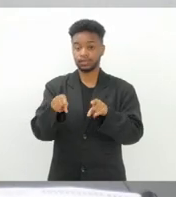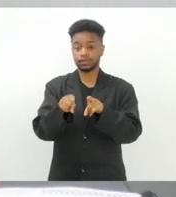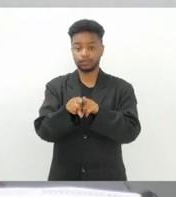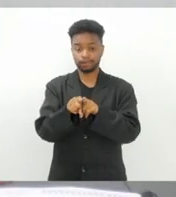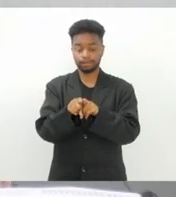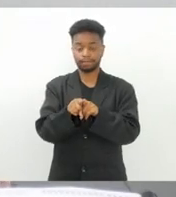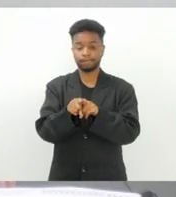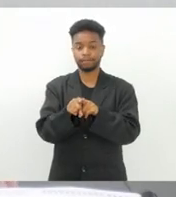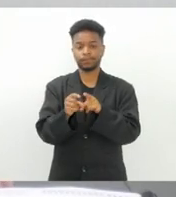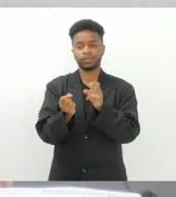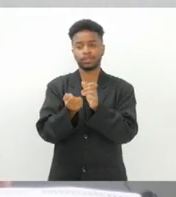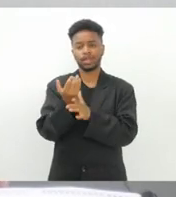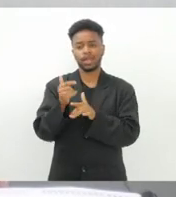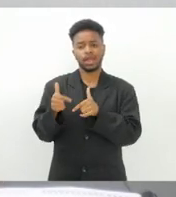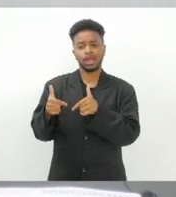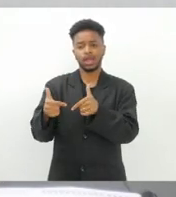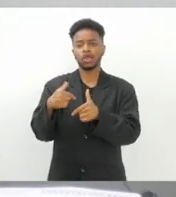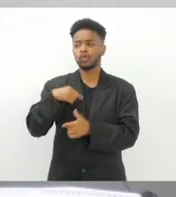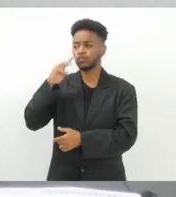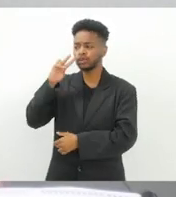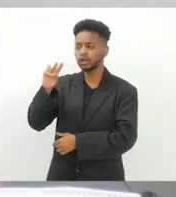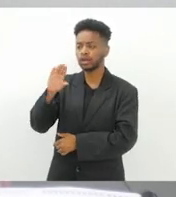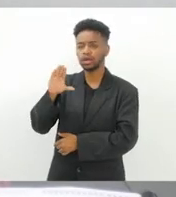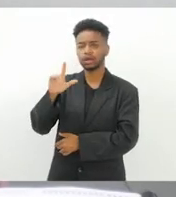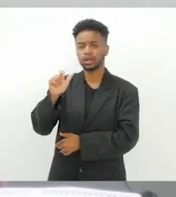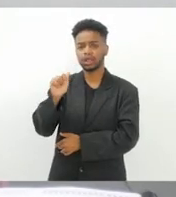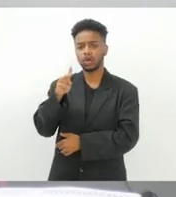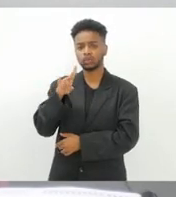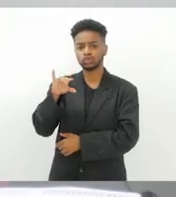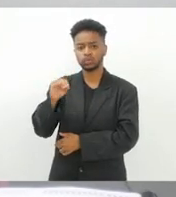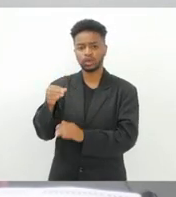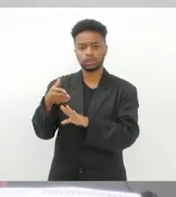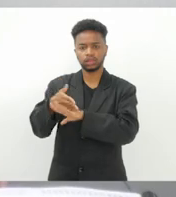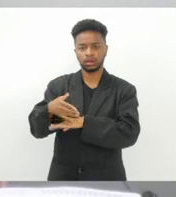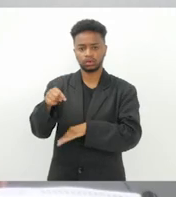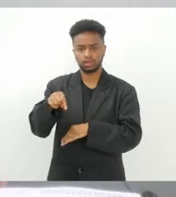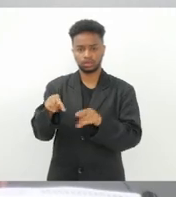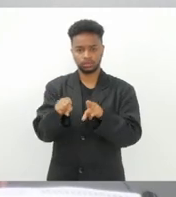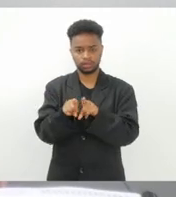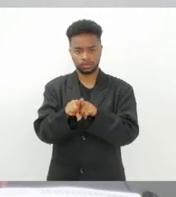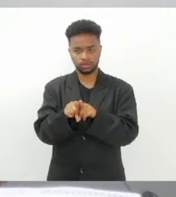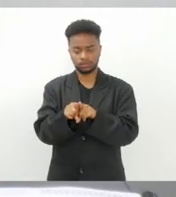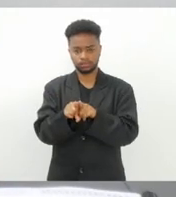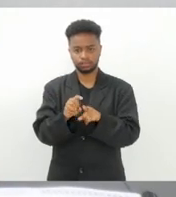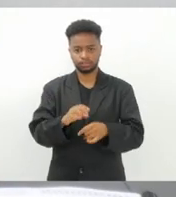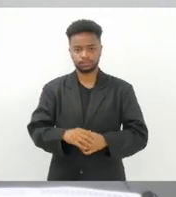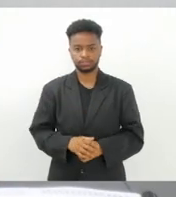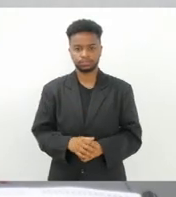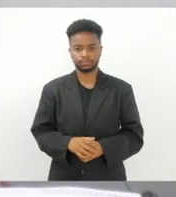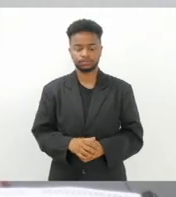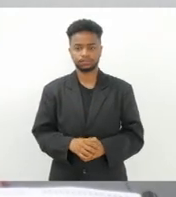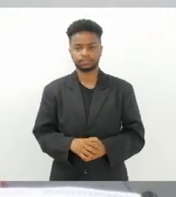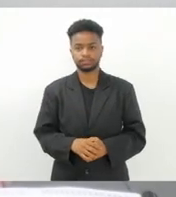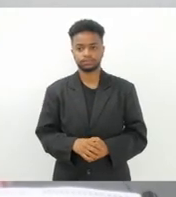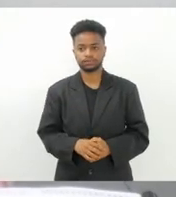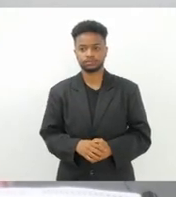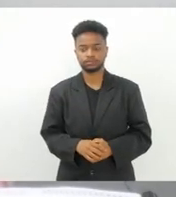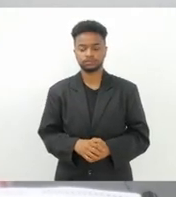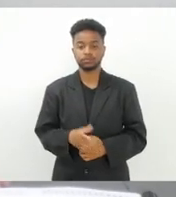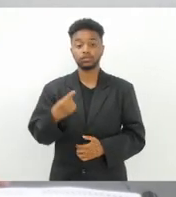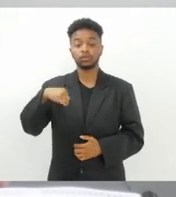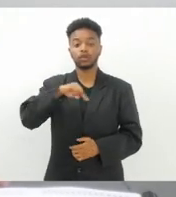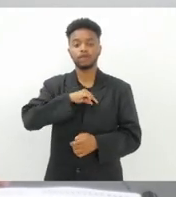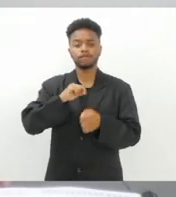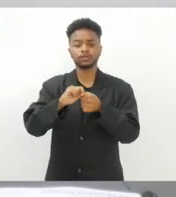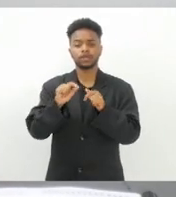ações. Vejo aqui meu companheiro Cláudio Nascimento adentrando aqui no recinto. Fizemos